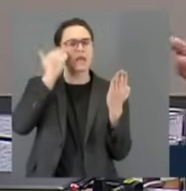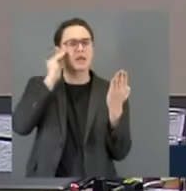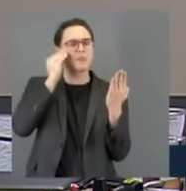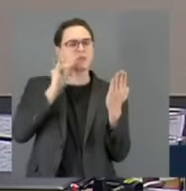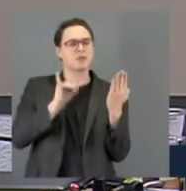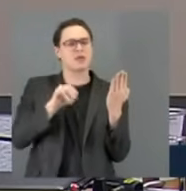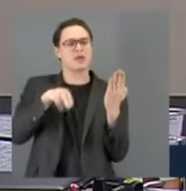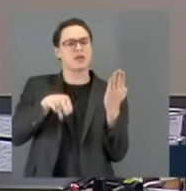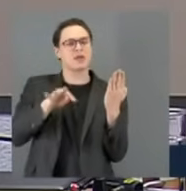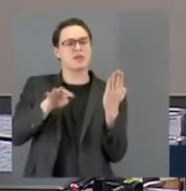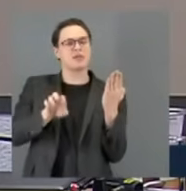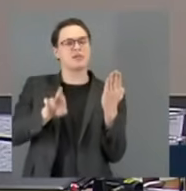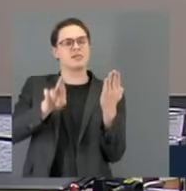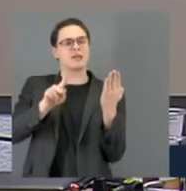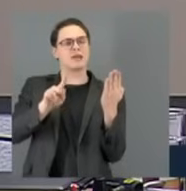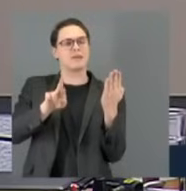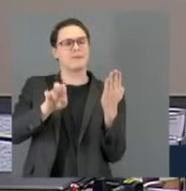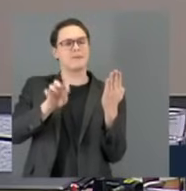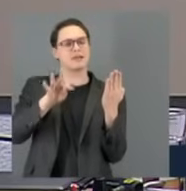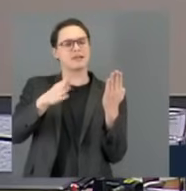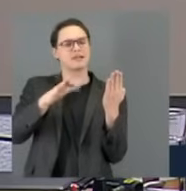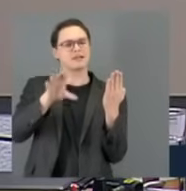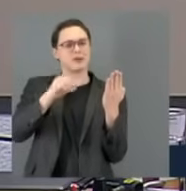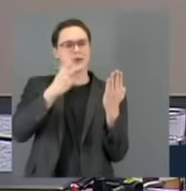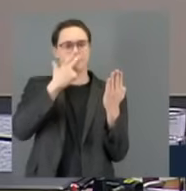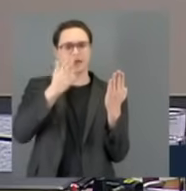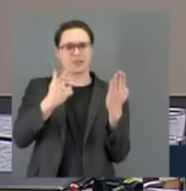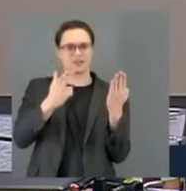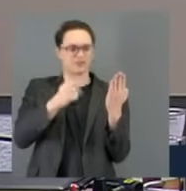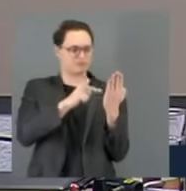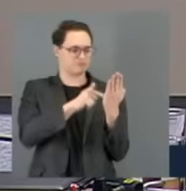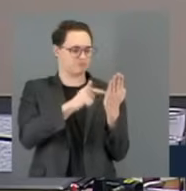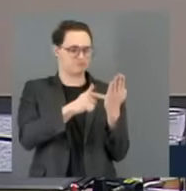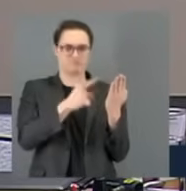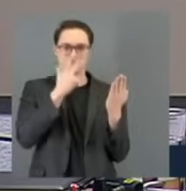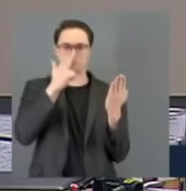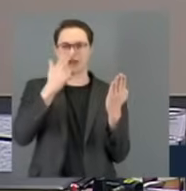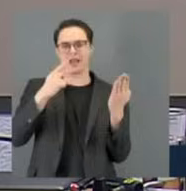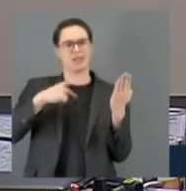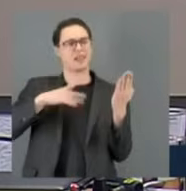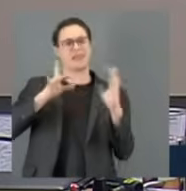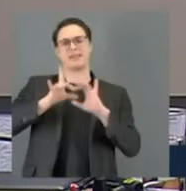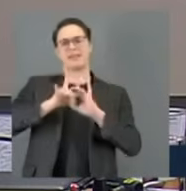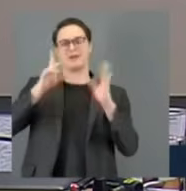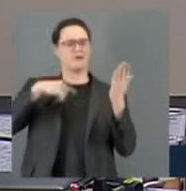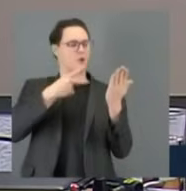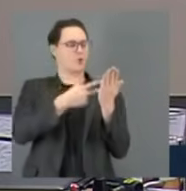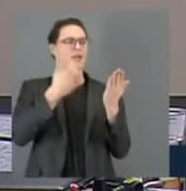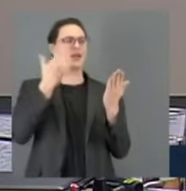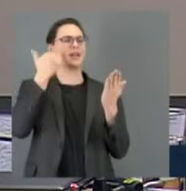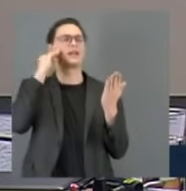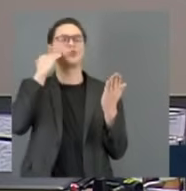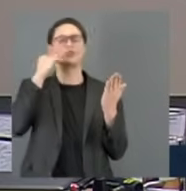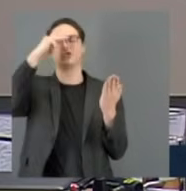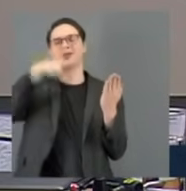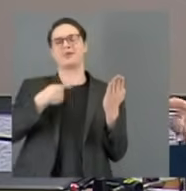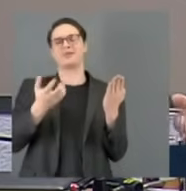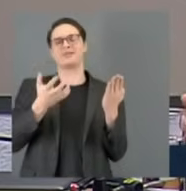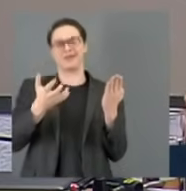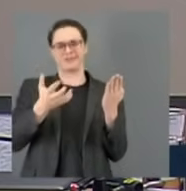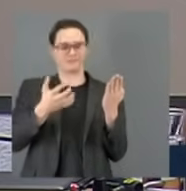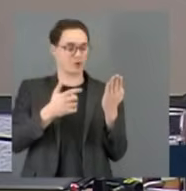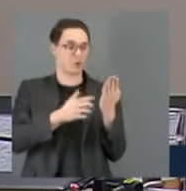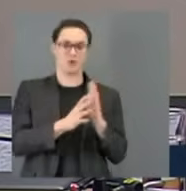digamos, no jargão popular, freestyle, de que a internet